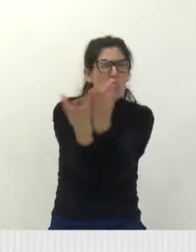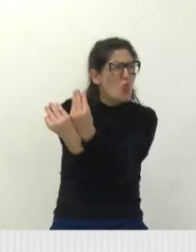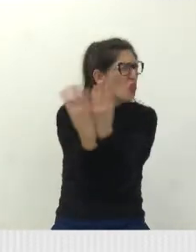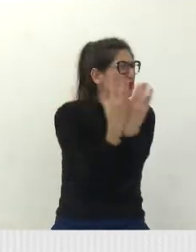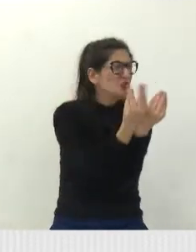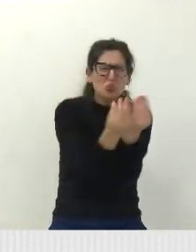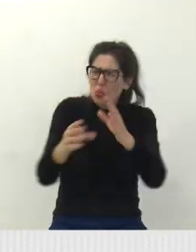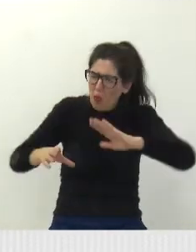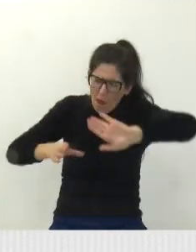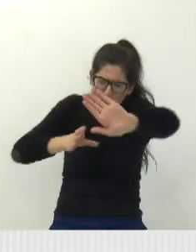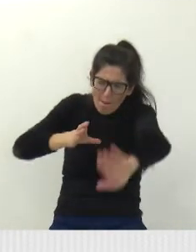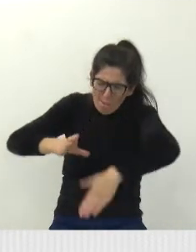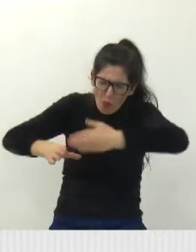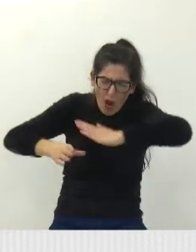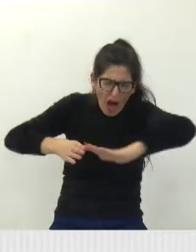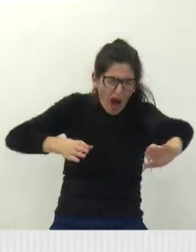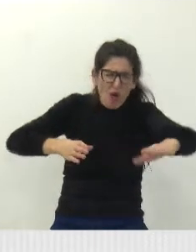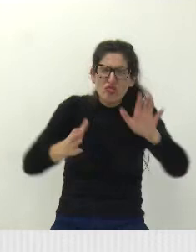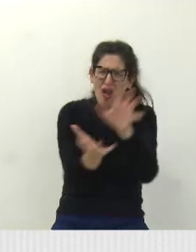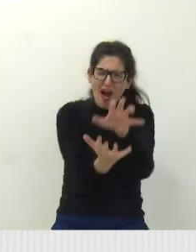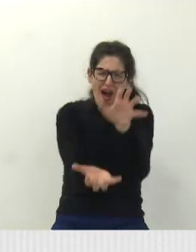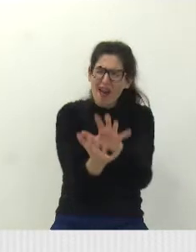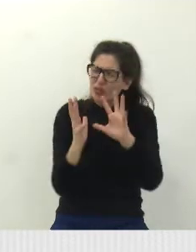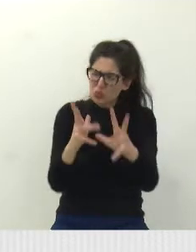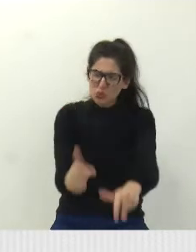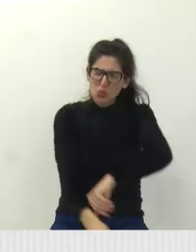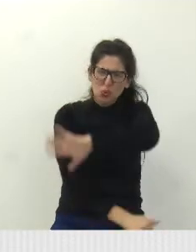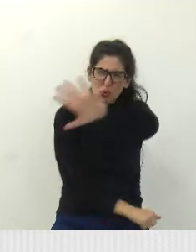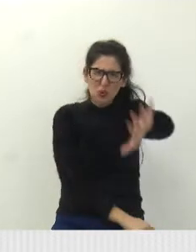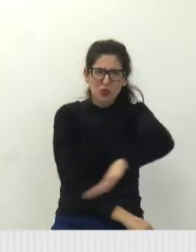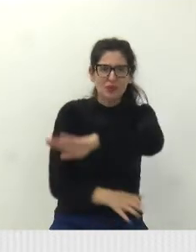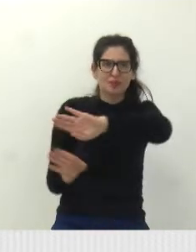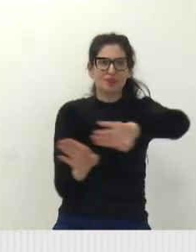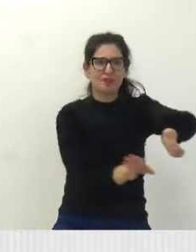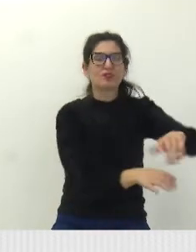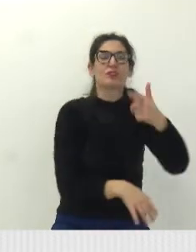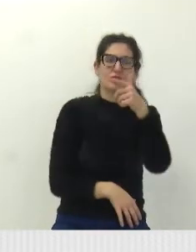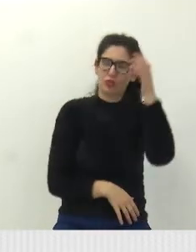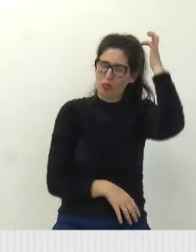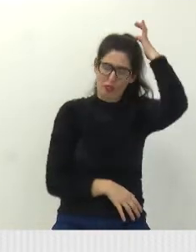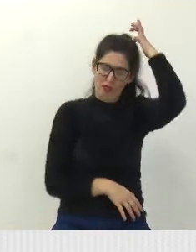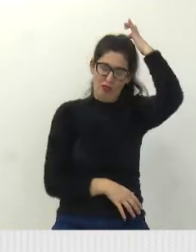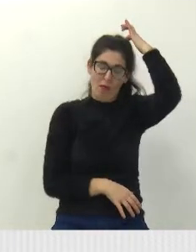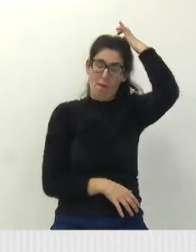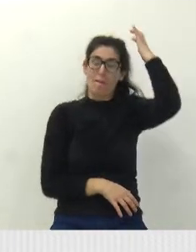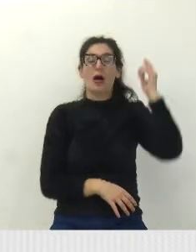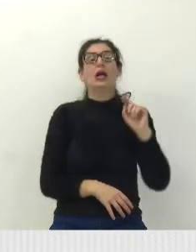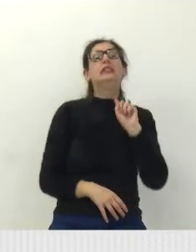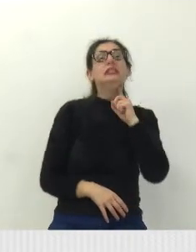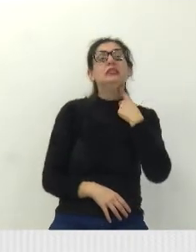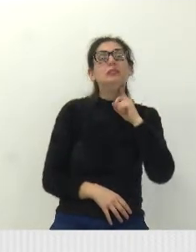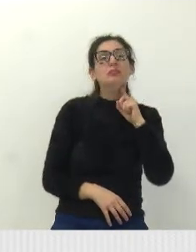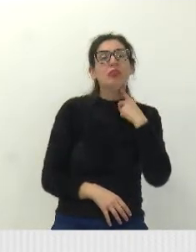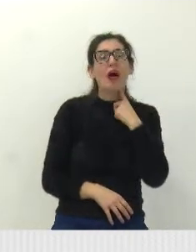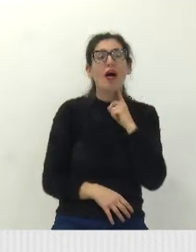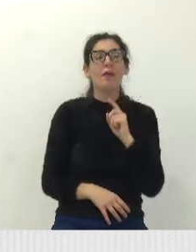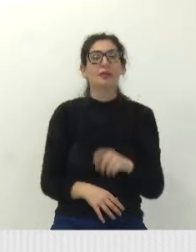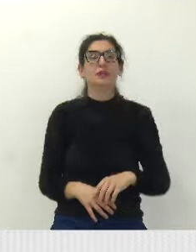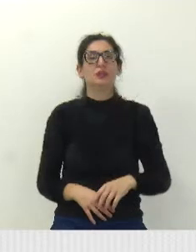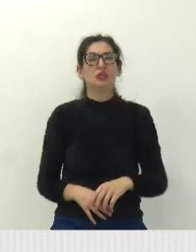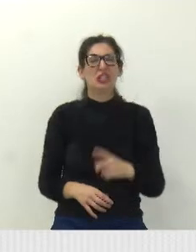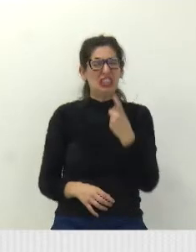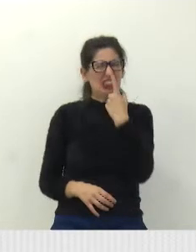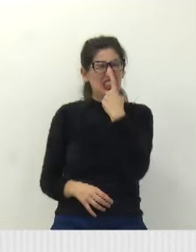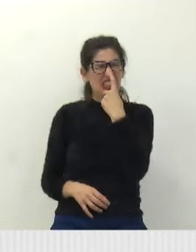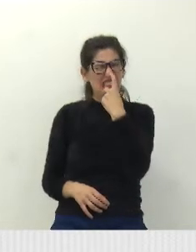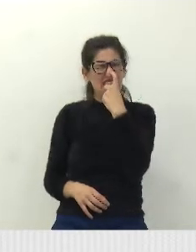né? Próximo. Limpeza novamente. Solicitamos a capina e limpeza das calçadas na Rua Antônio de Oliveira Filho, no